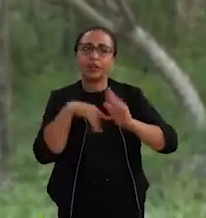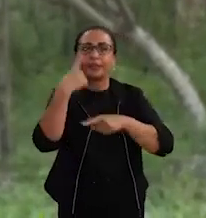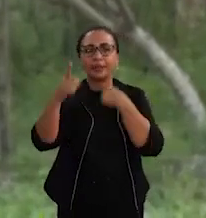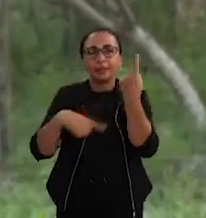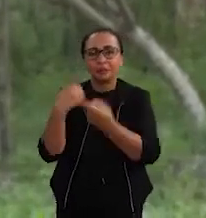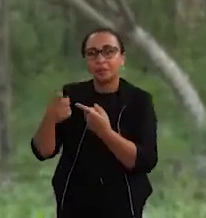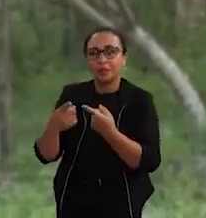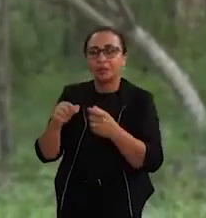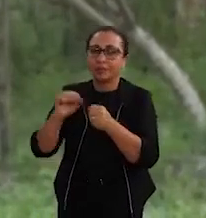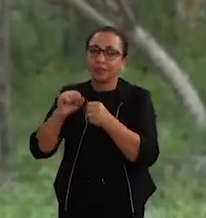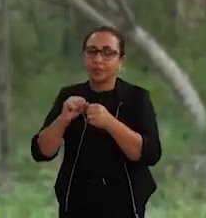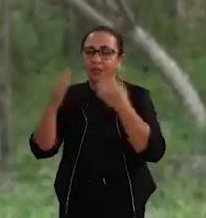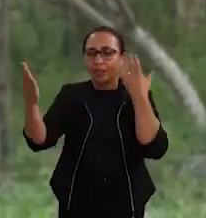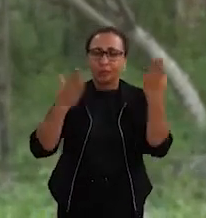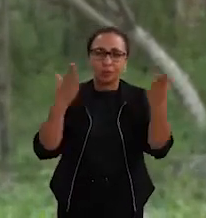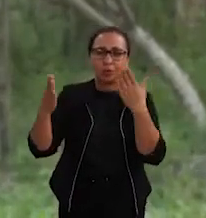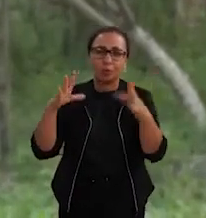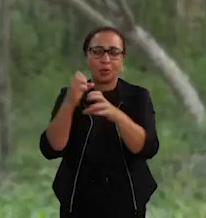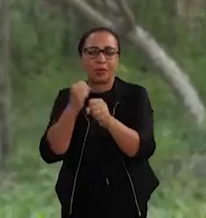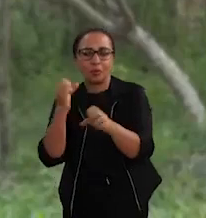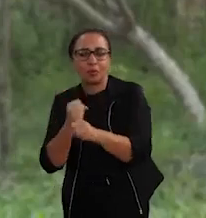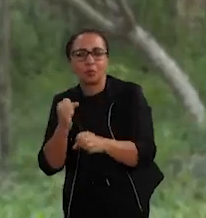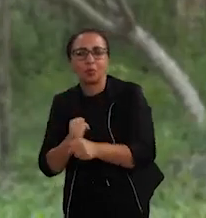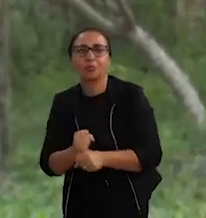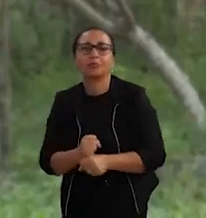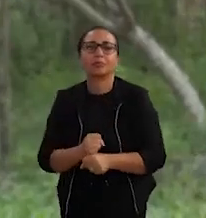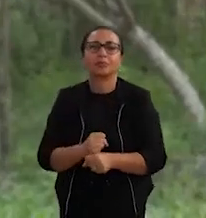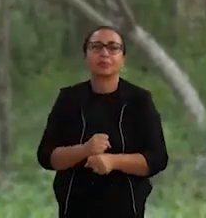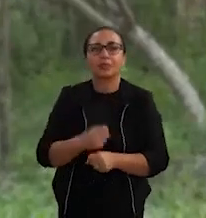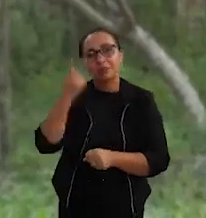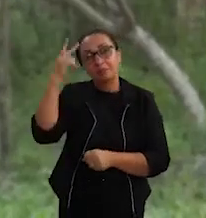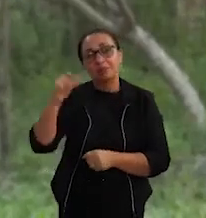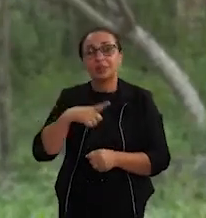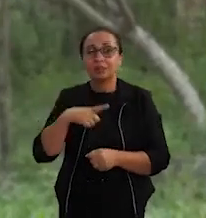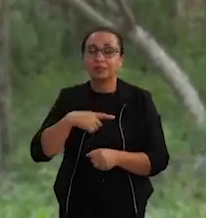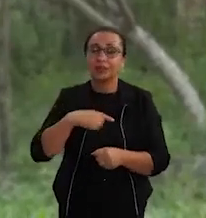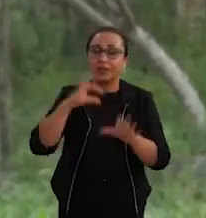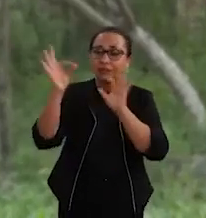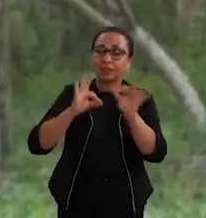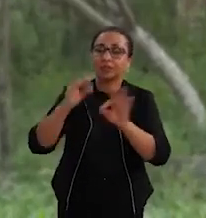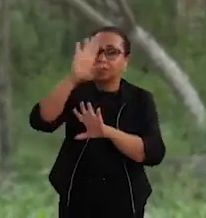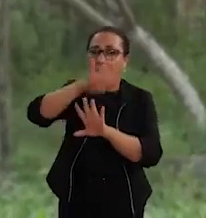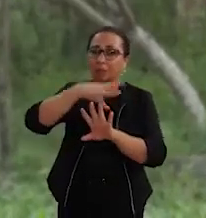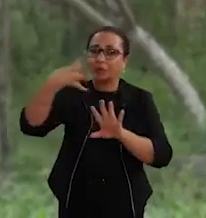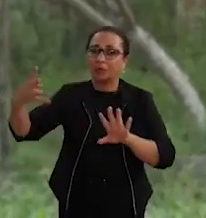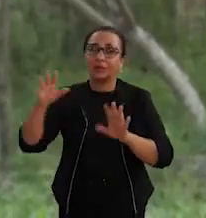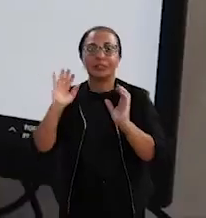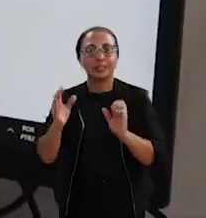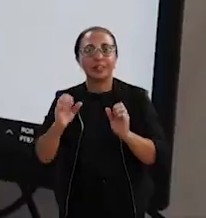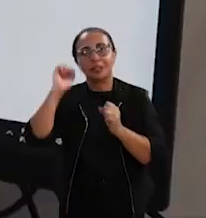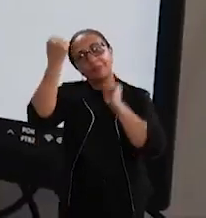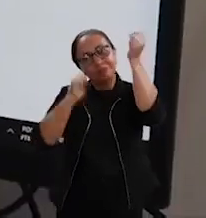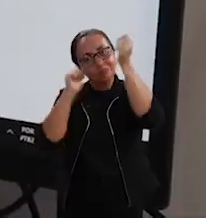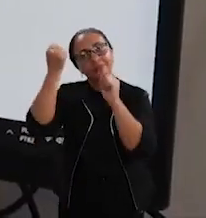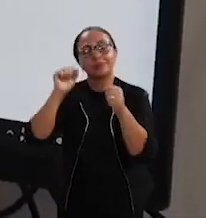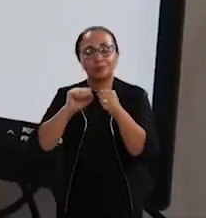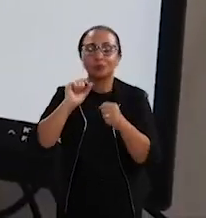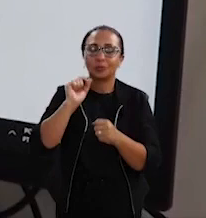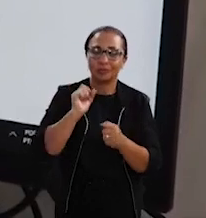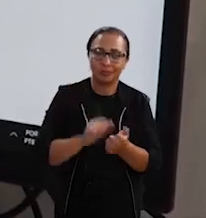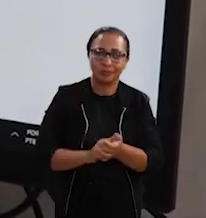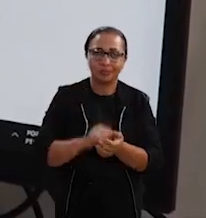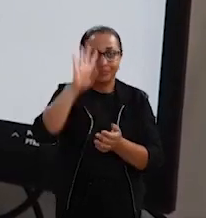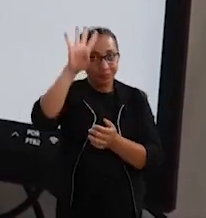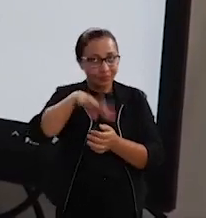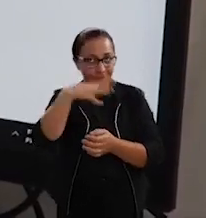numa caderneta, depois fazia esses cálculos manualmente, né, para poder montar as planilhas. Já no aparelho, o que